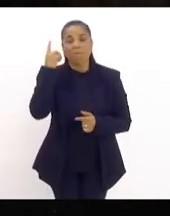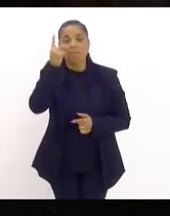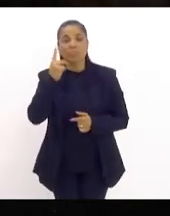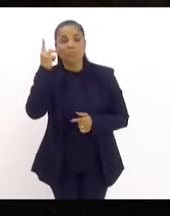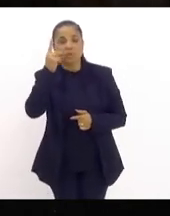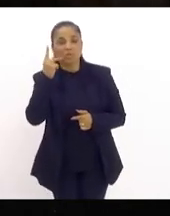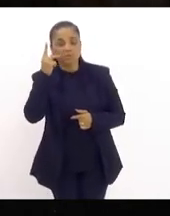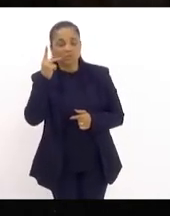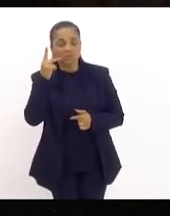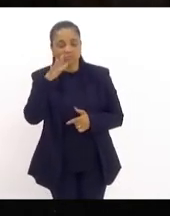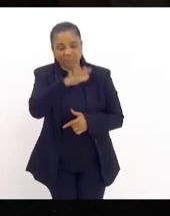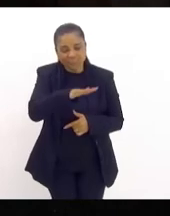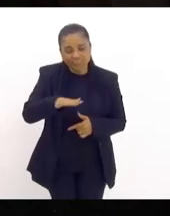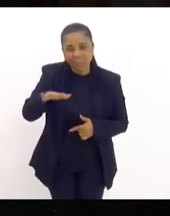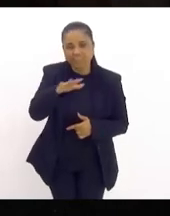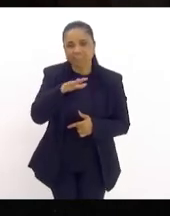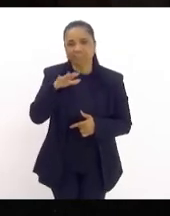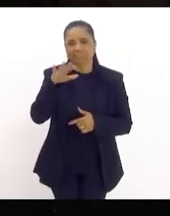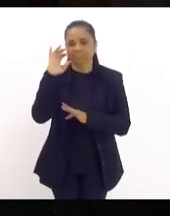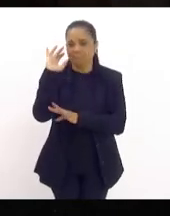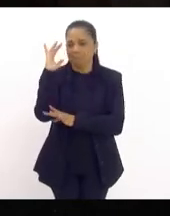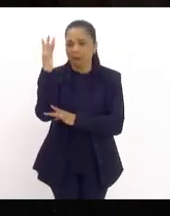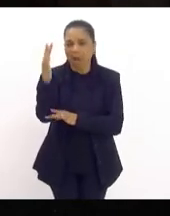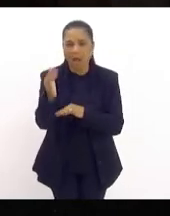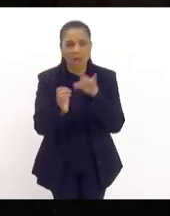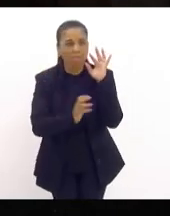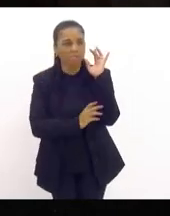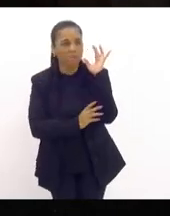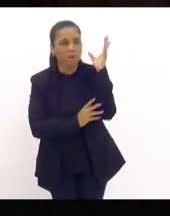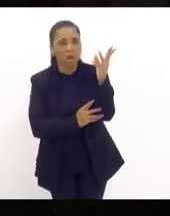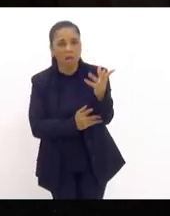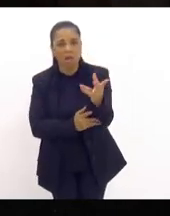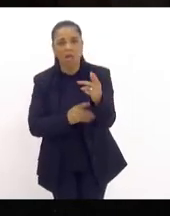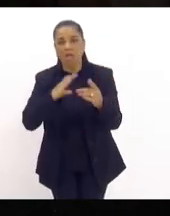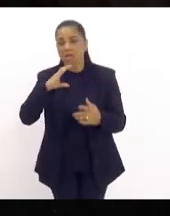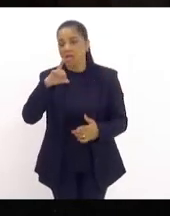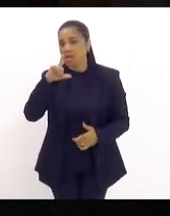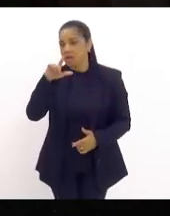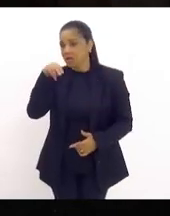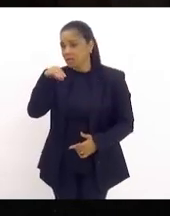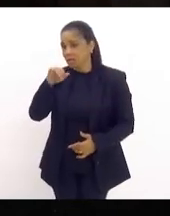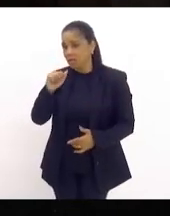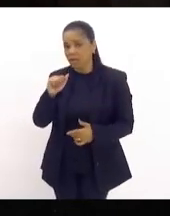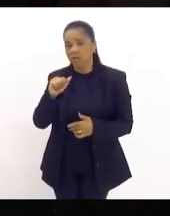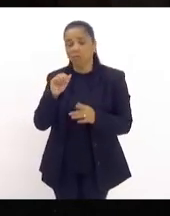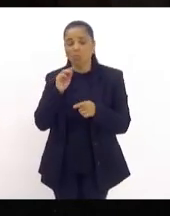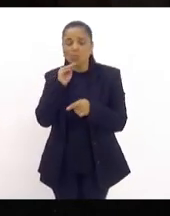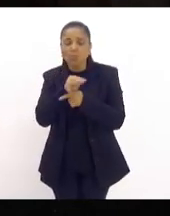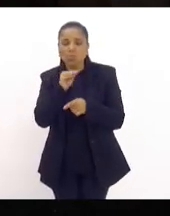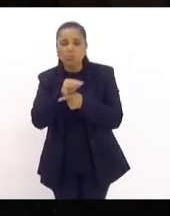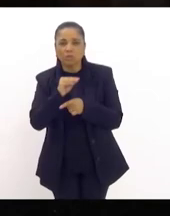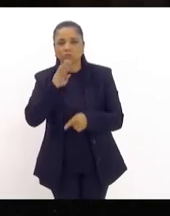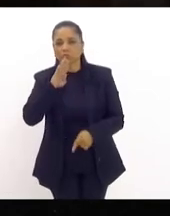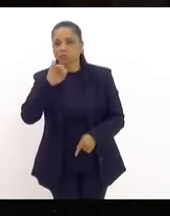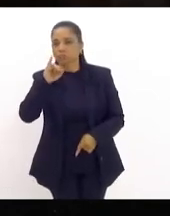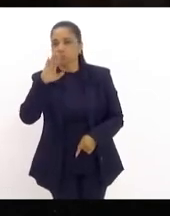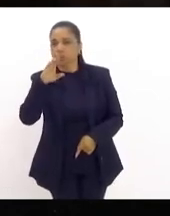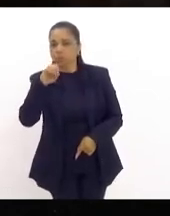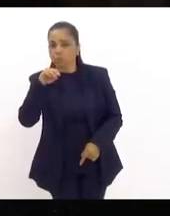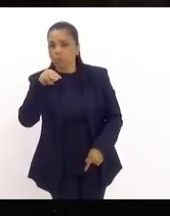ambiental, de clima, de cuidar dos nossos biomas, porque isso não acontece